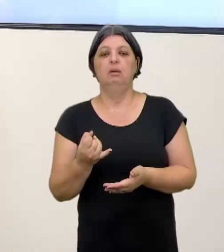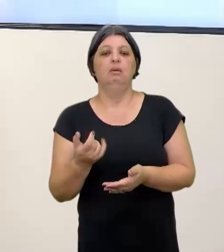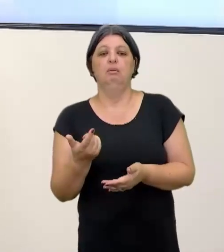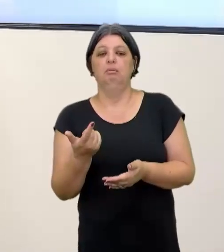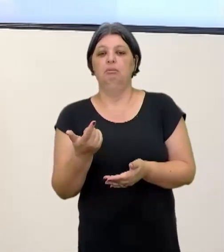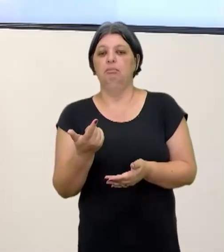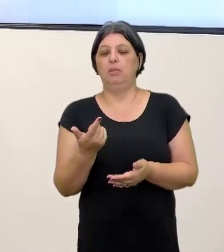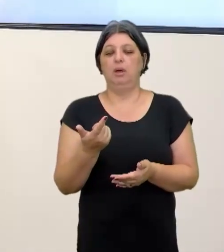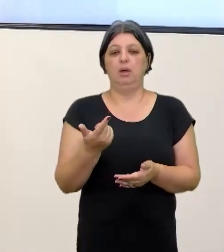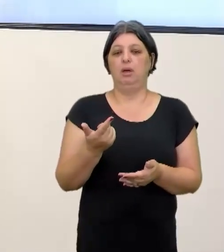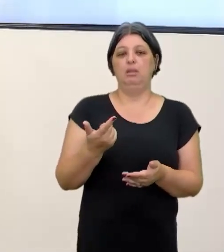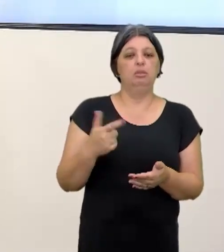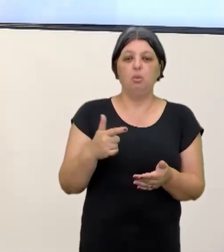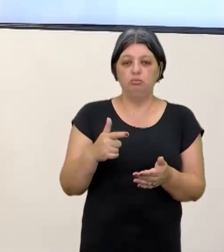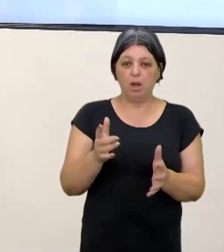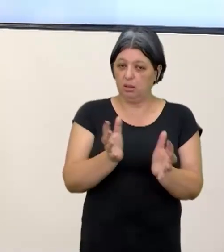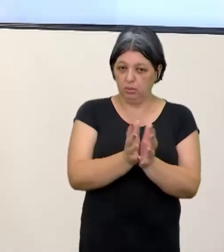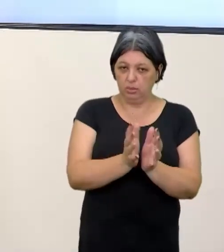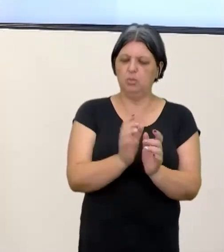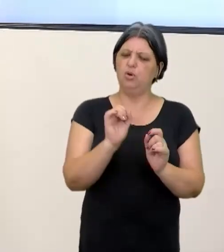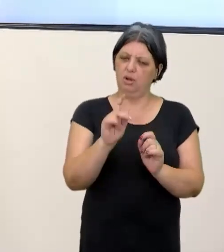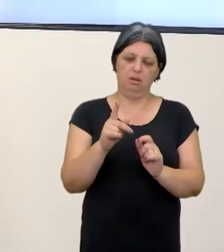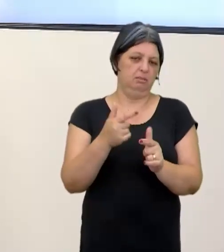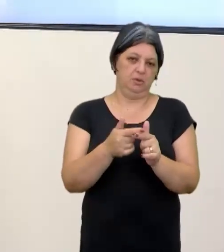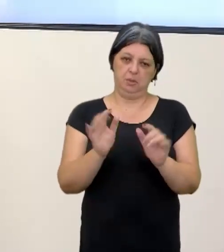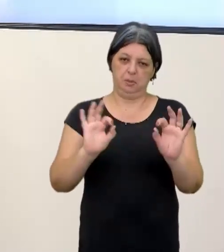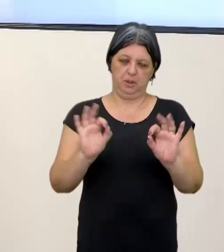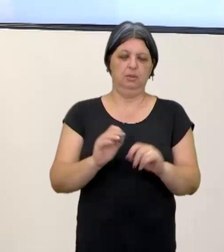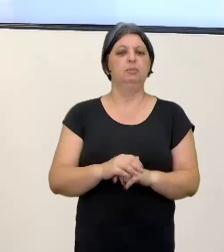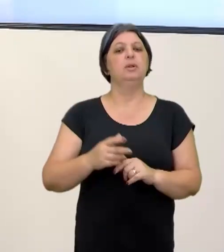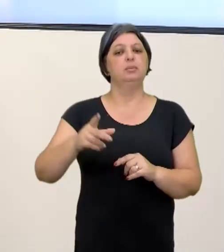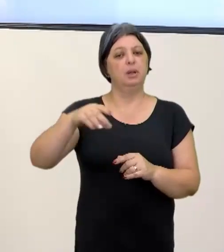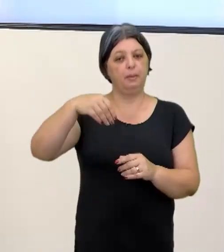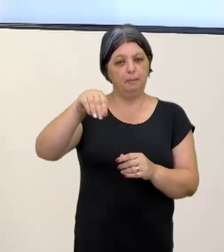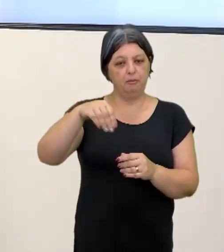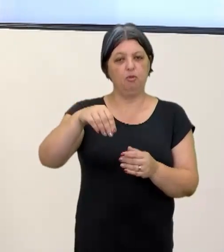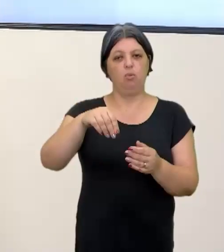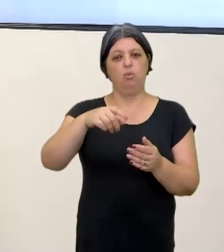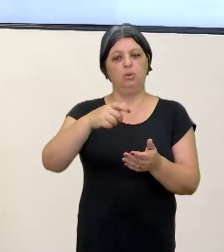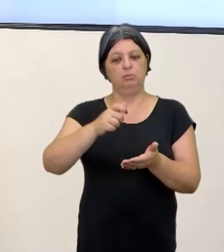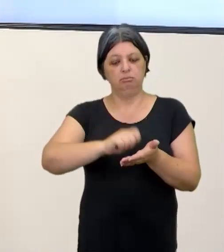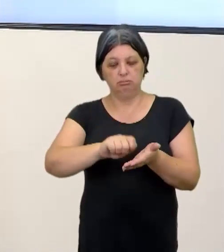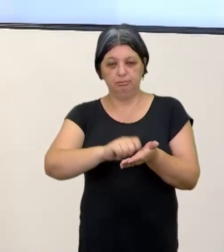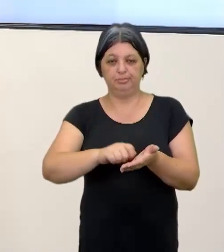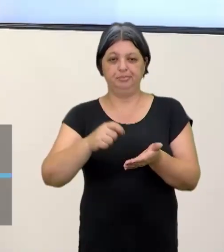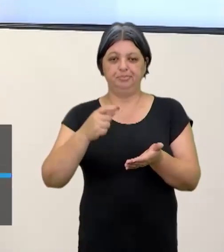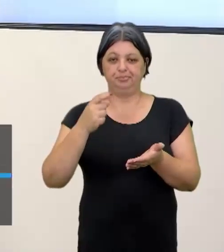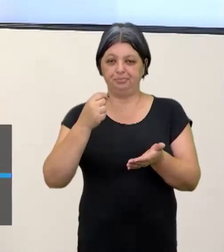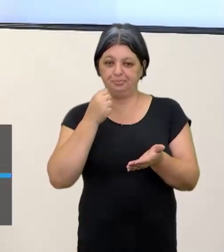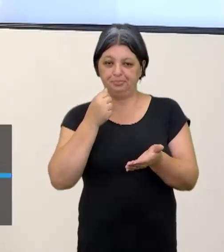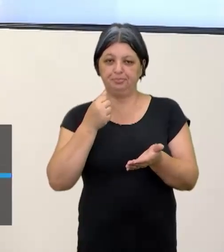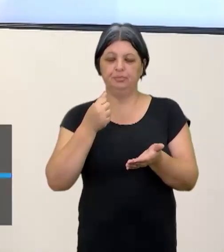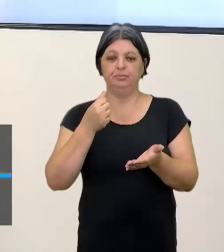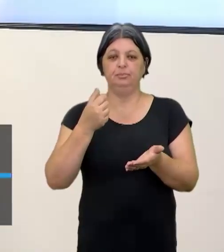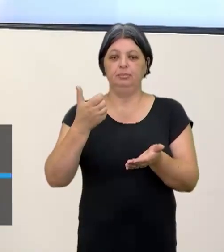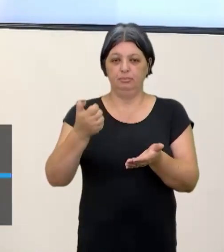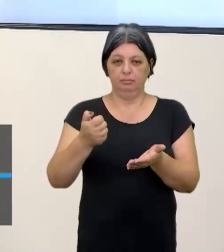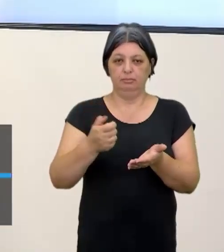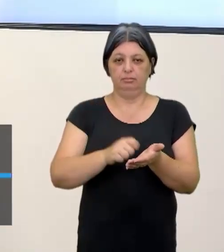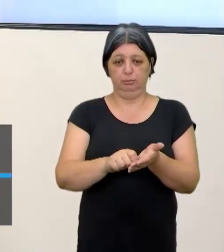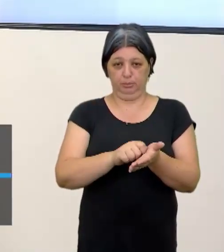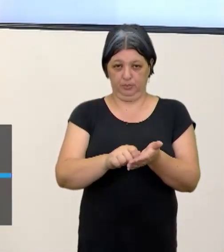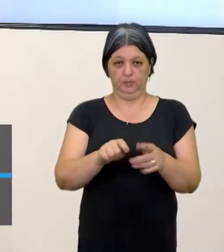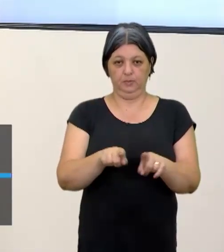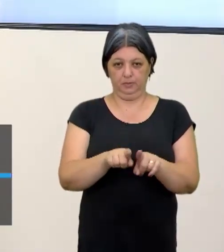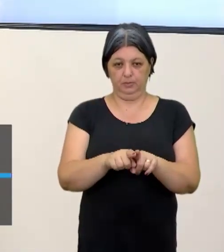tem problema. Para acompanhar a aula de hoje, separe folhas para anotação, lápis, borracha e caneta, e se você tiver o material